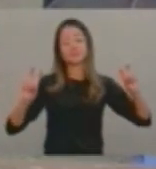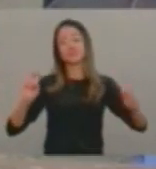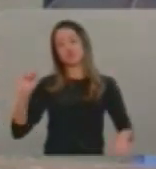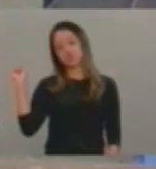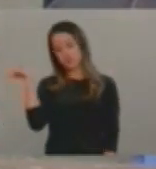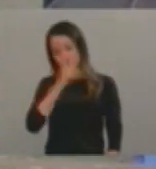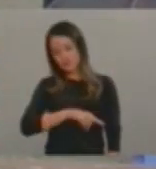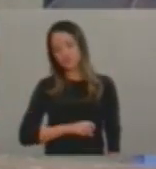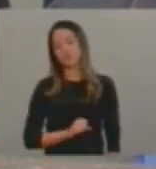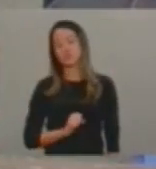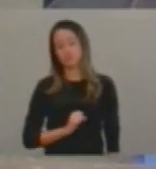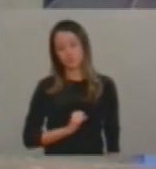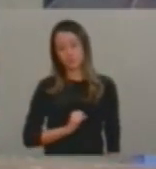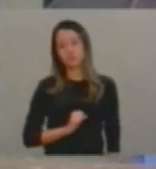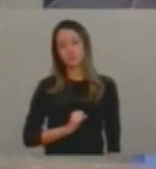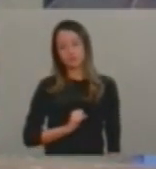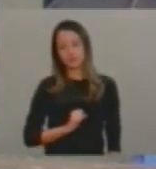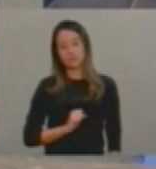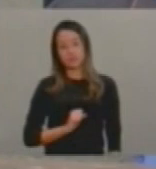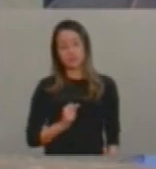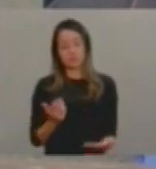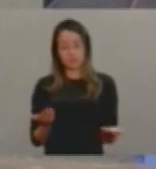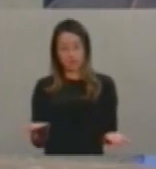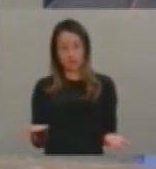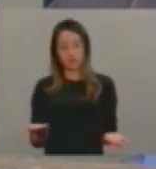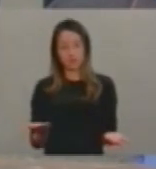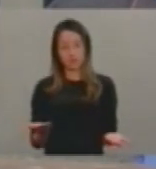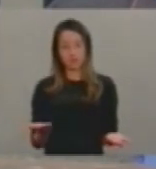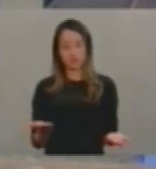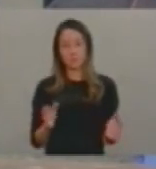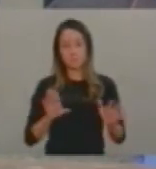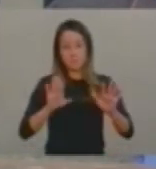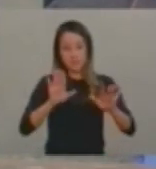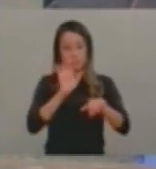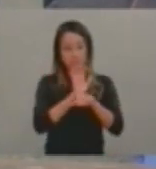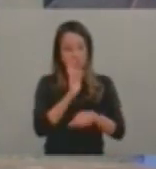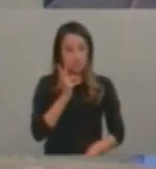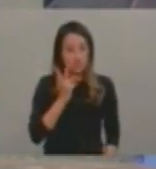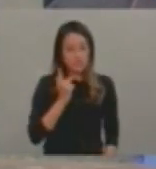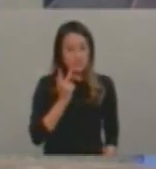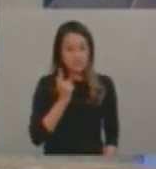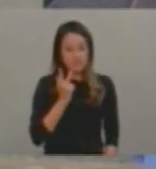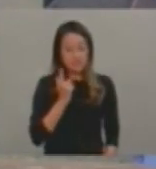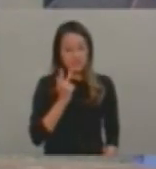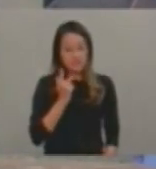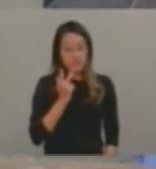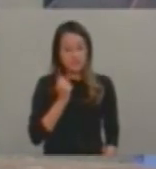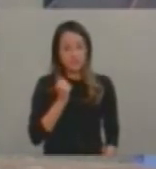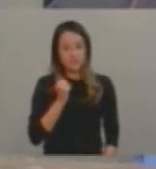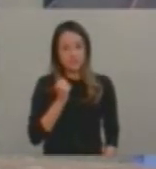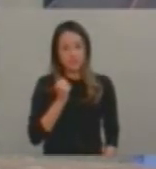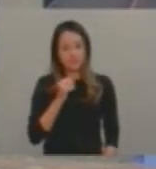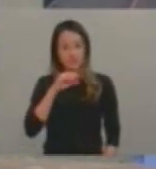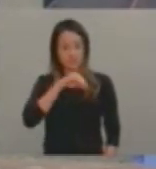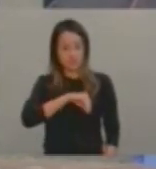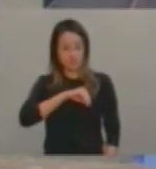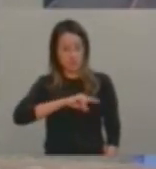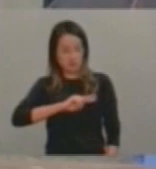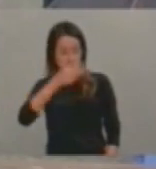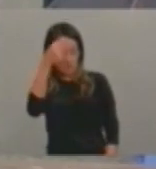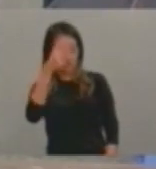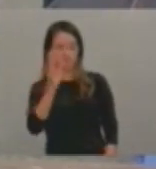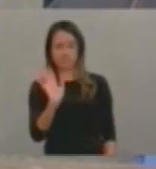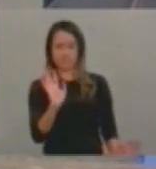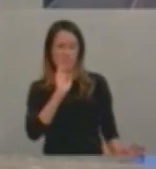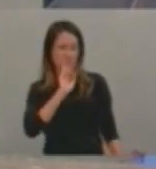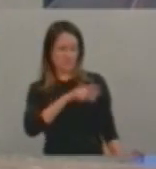a economia do estado e a receita do estado nos últimos 3 meses. Mas o estado em nenhum momento disse que iria dar reajuste aos servidores. E gostaria de